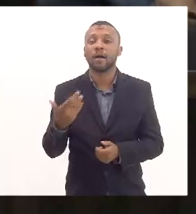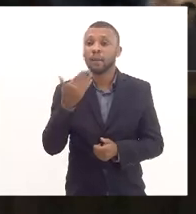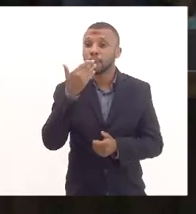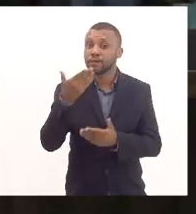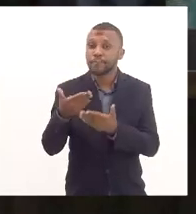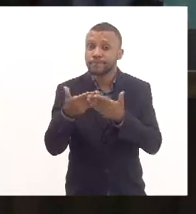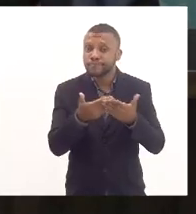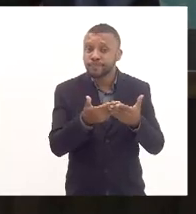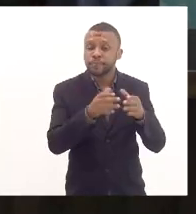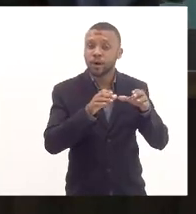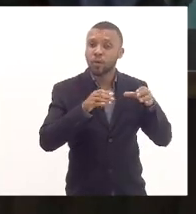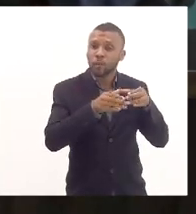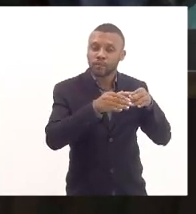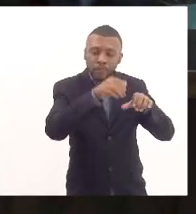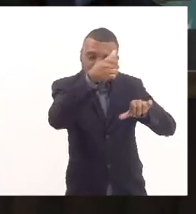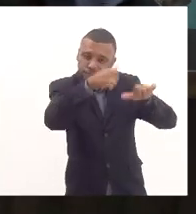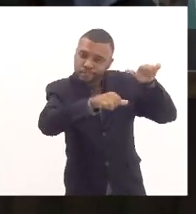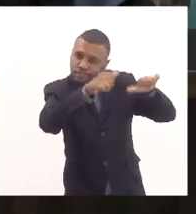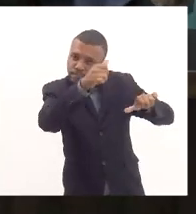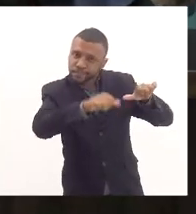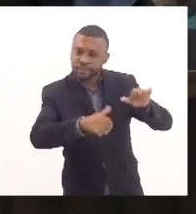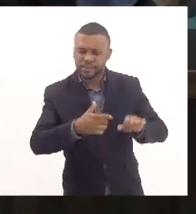controle de qualidade e excelência